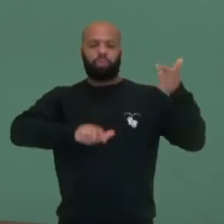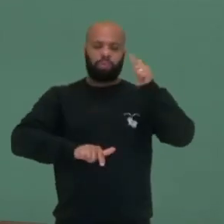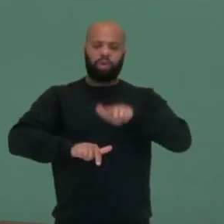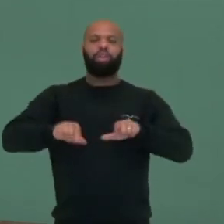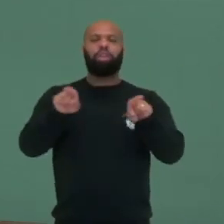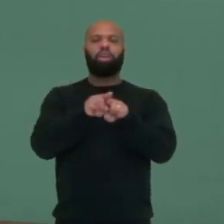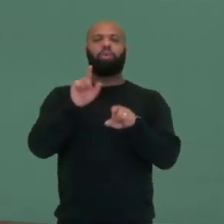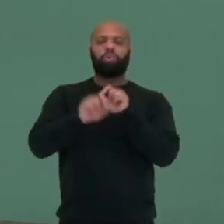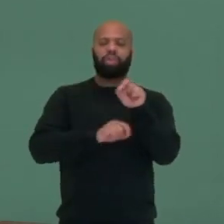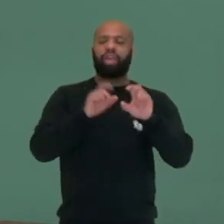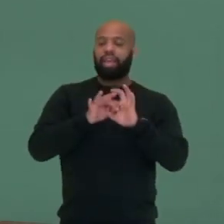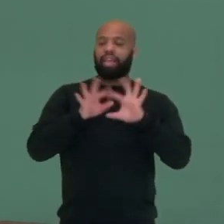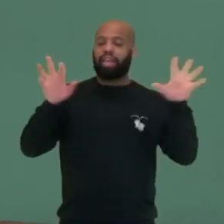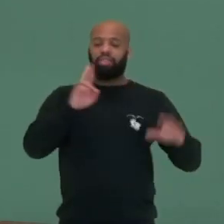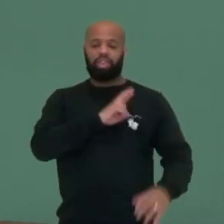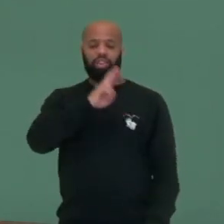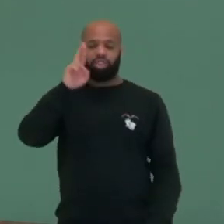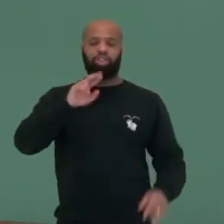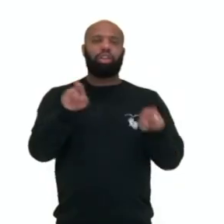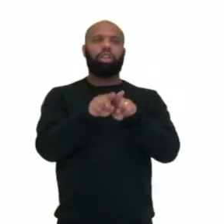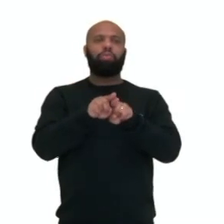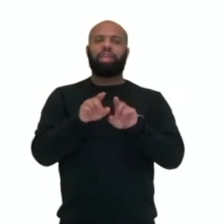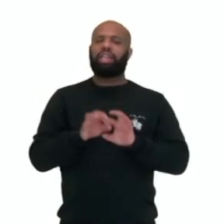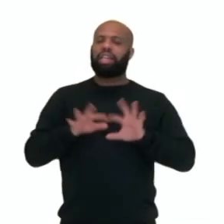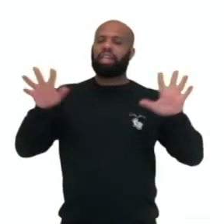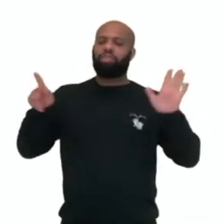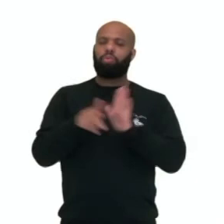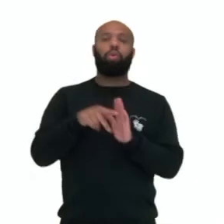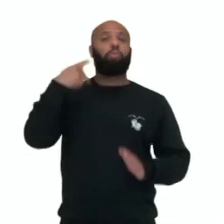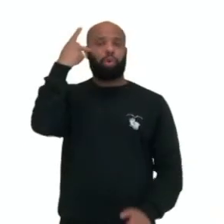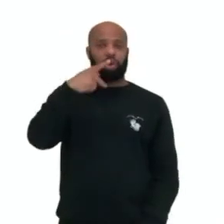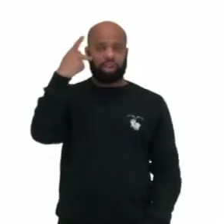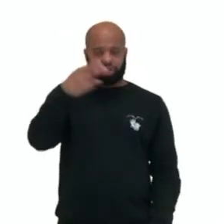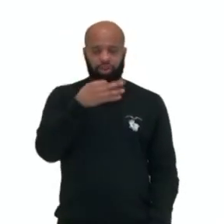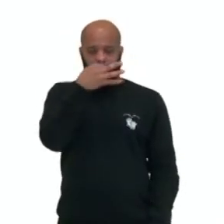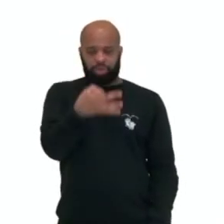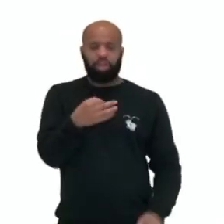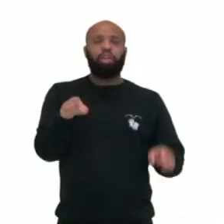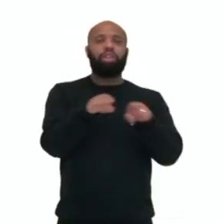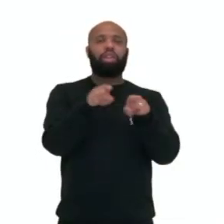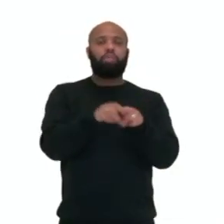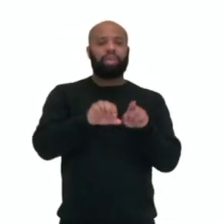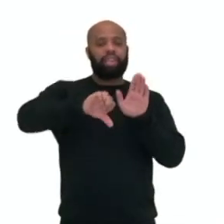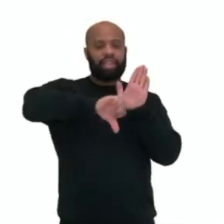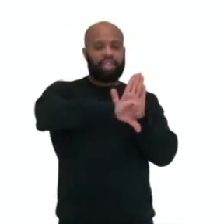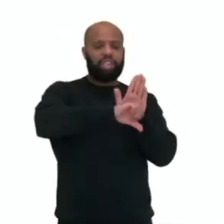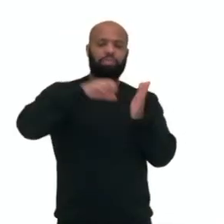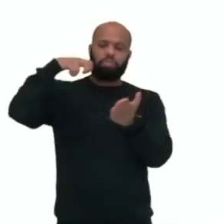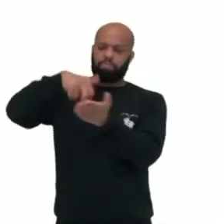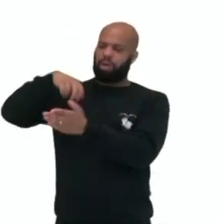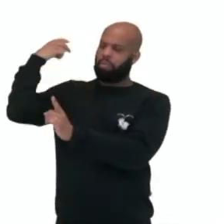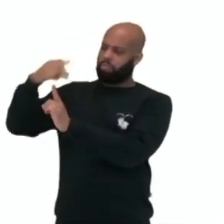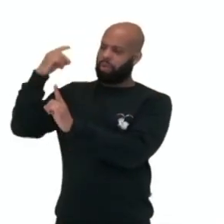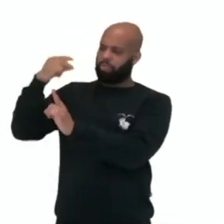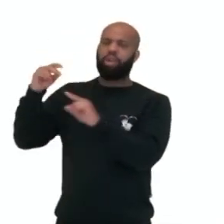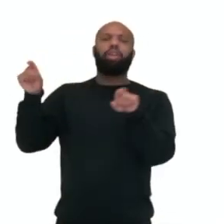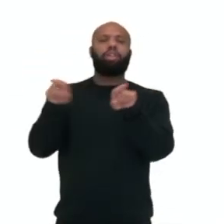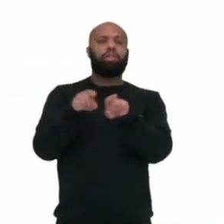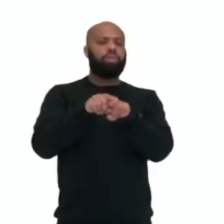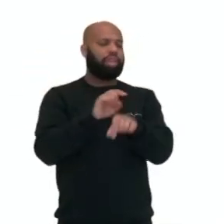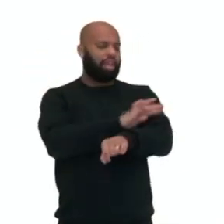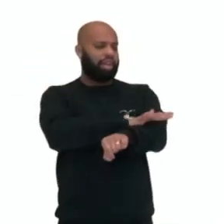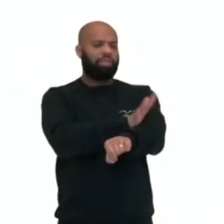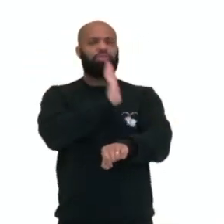liberdade de religião, a liberdade da manifestação política e a criminalização da tortura e do racismo, como nós